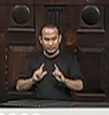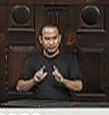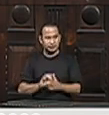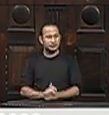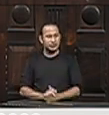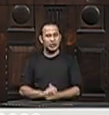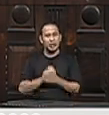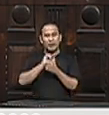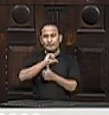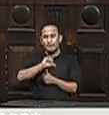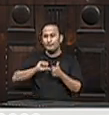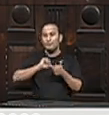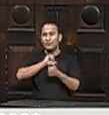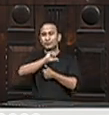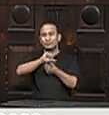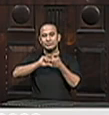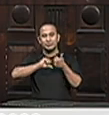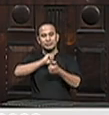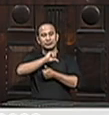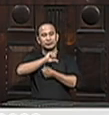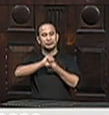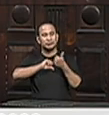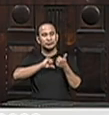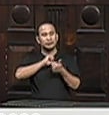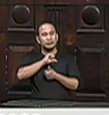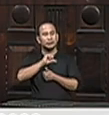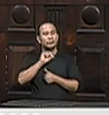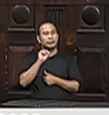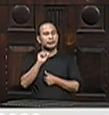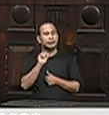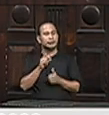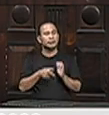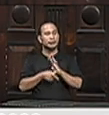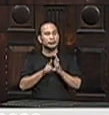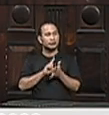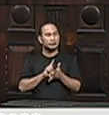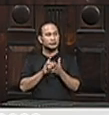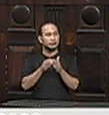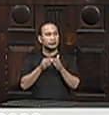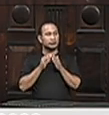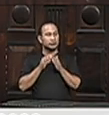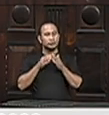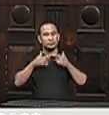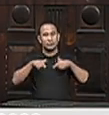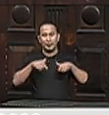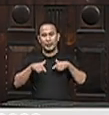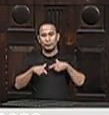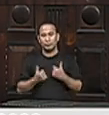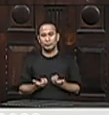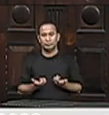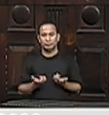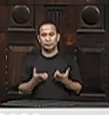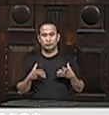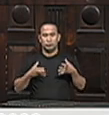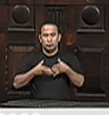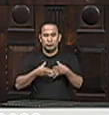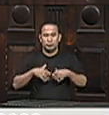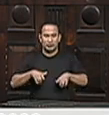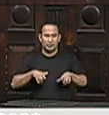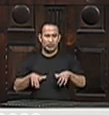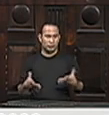Participo das reuniões do Conselho representando a Assembleia Legislativa. Ou participo pessoalmente,